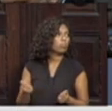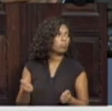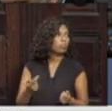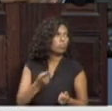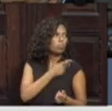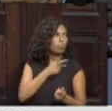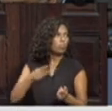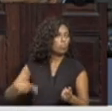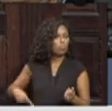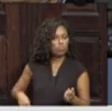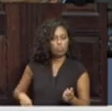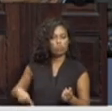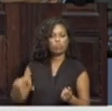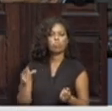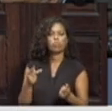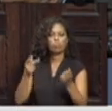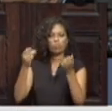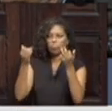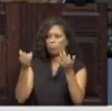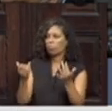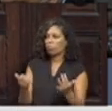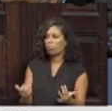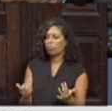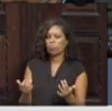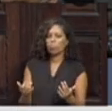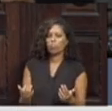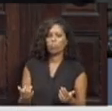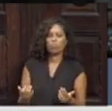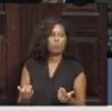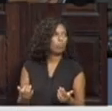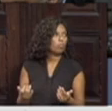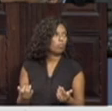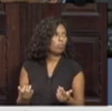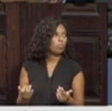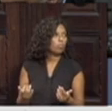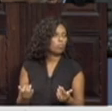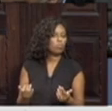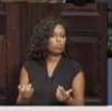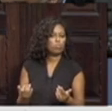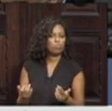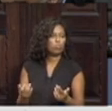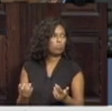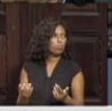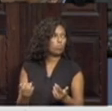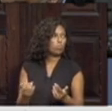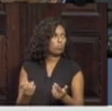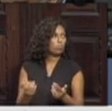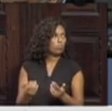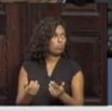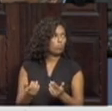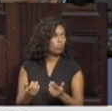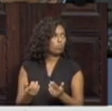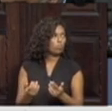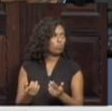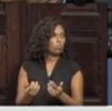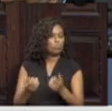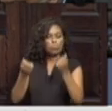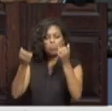embalagens de alimentos industrializados que contenham glutamato monossádico ou proteína